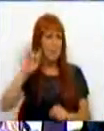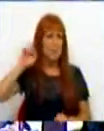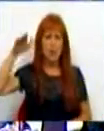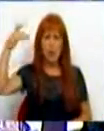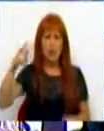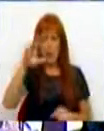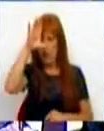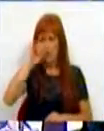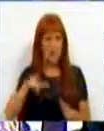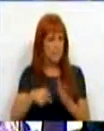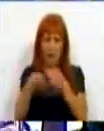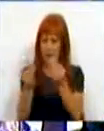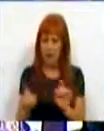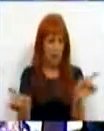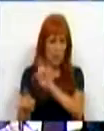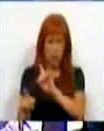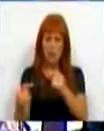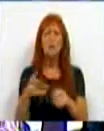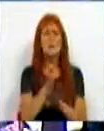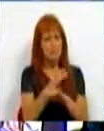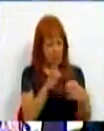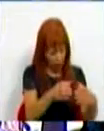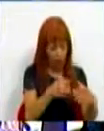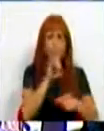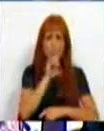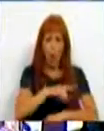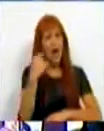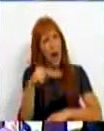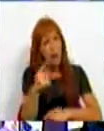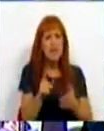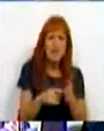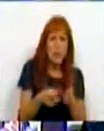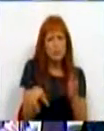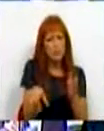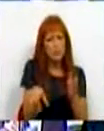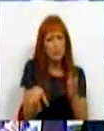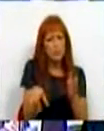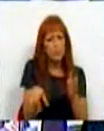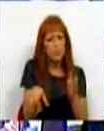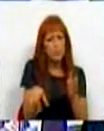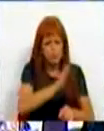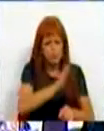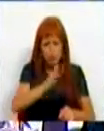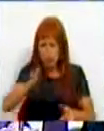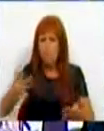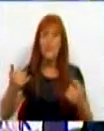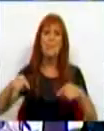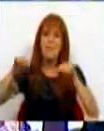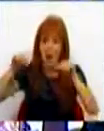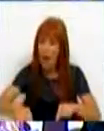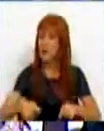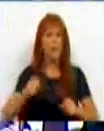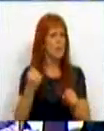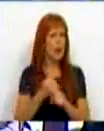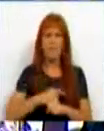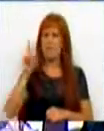prioritário para o Governo legislar. Há, de facto, segmentos em que pode haver necessidades legislativas e que já estão identificadas. Mas essa não é a